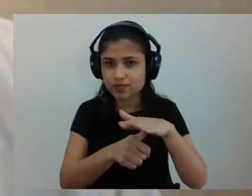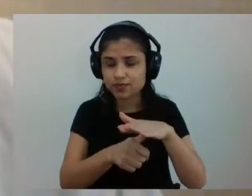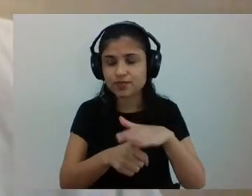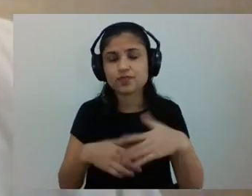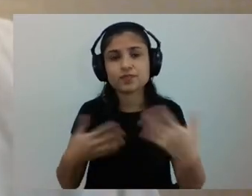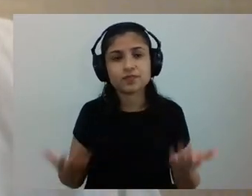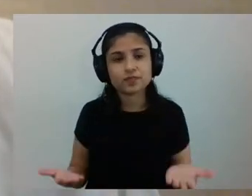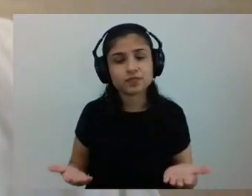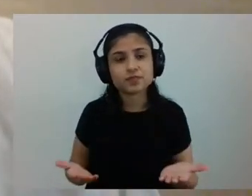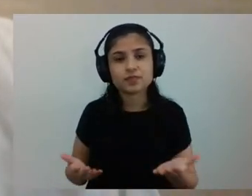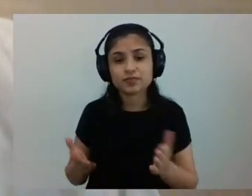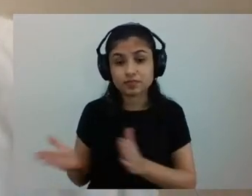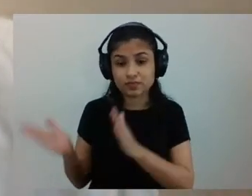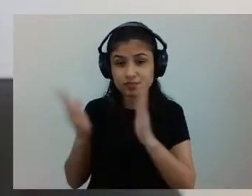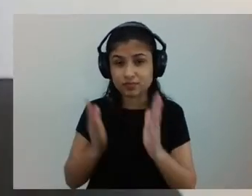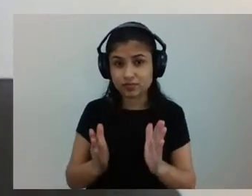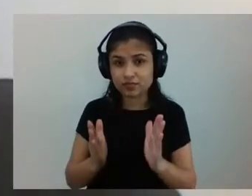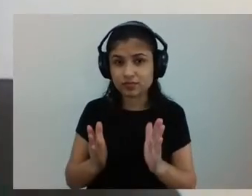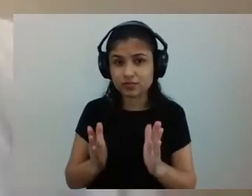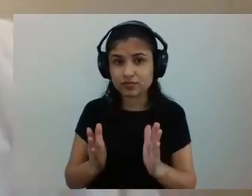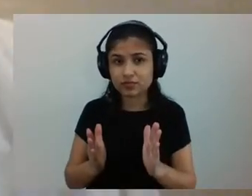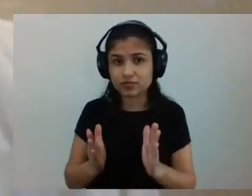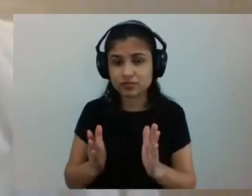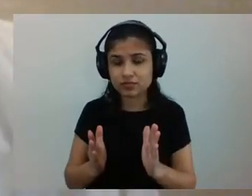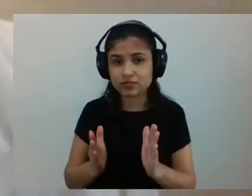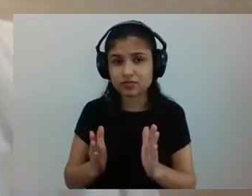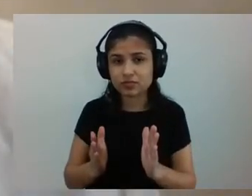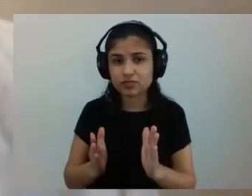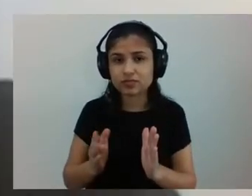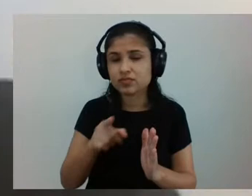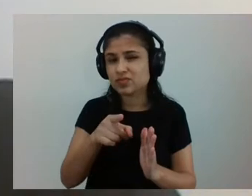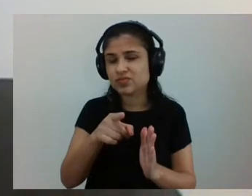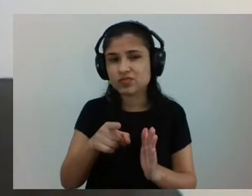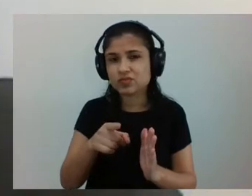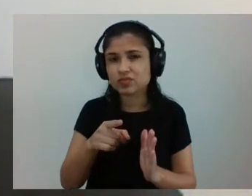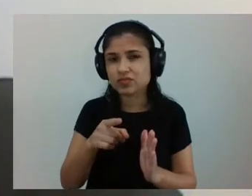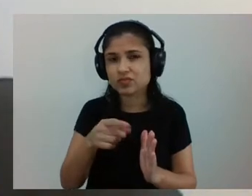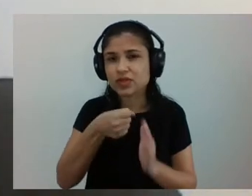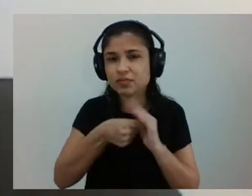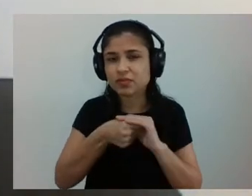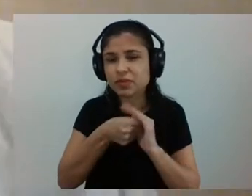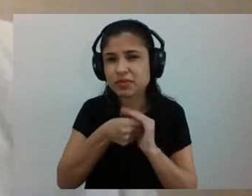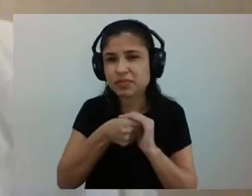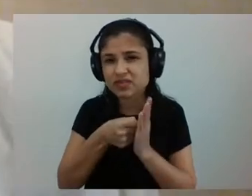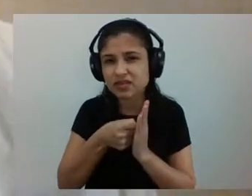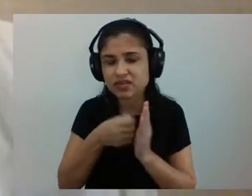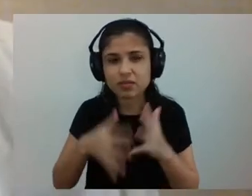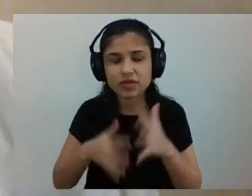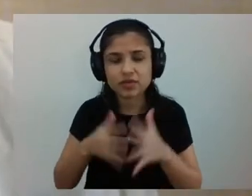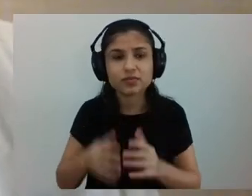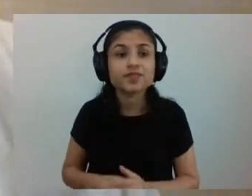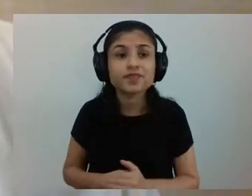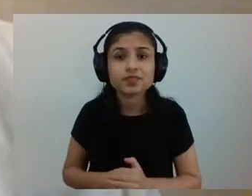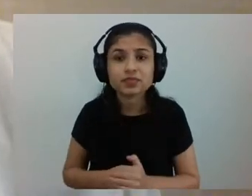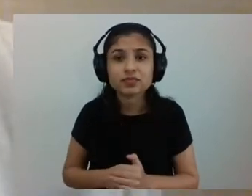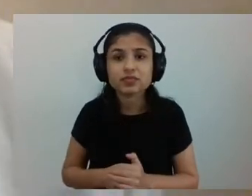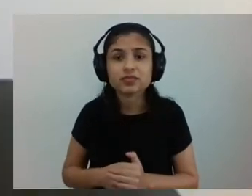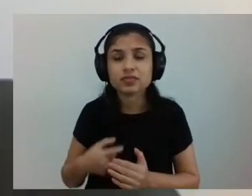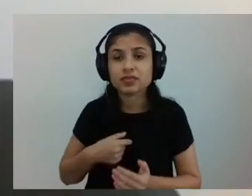essa etapa, eu convido a fazer o papel de mediador.